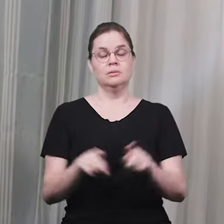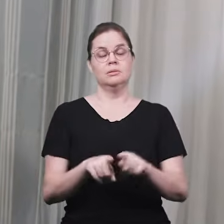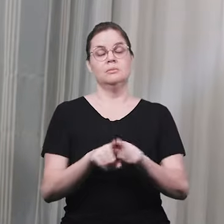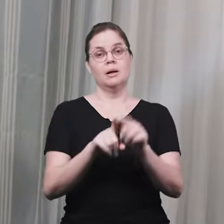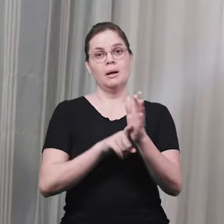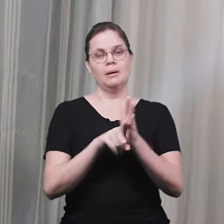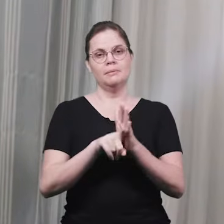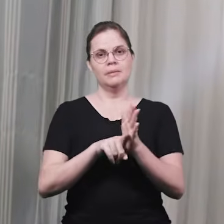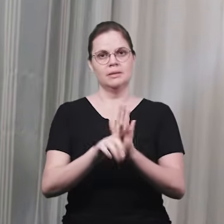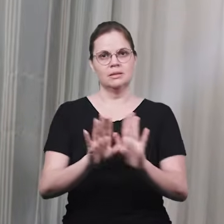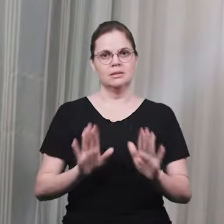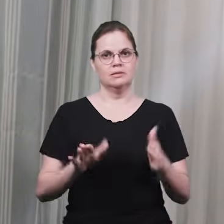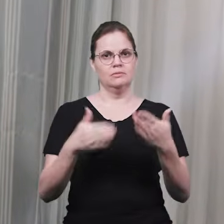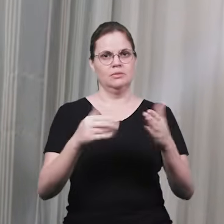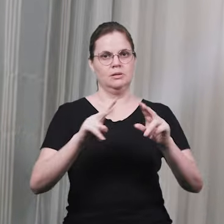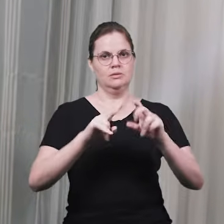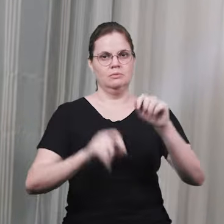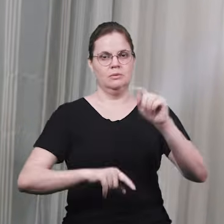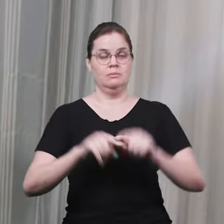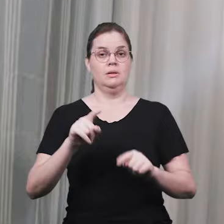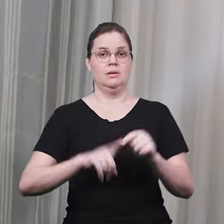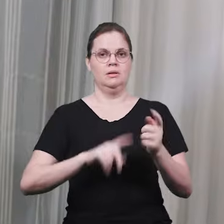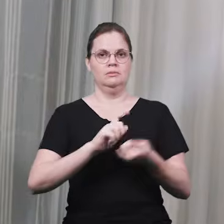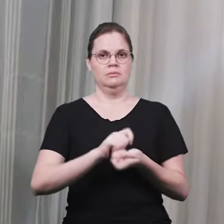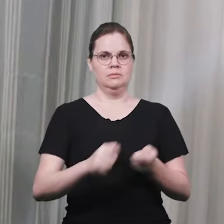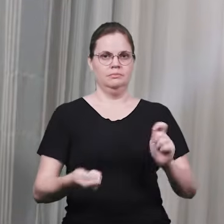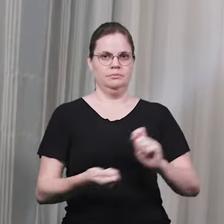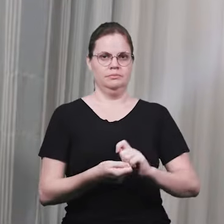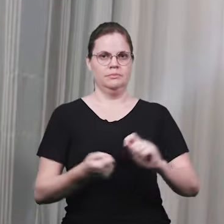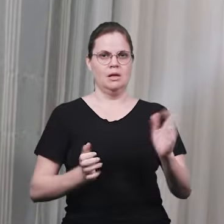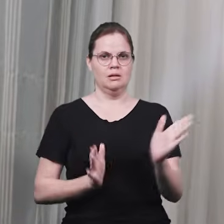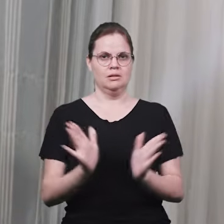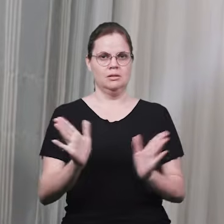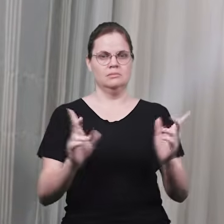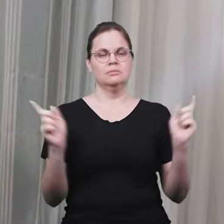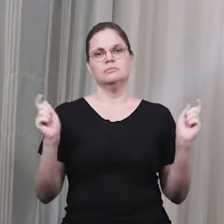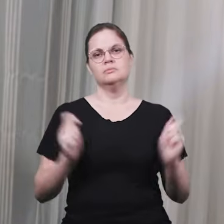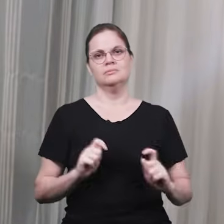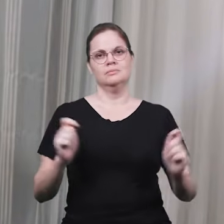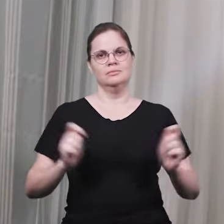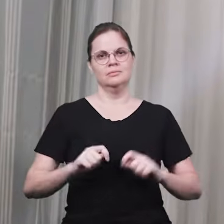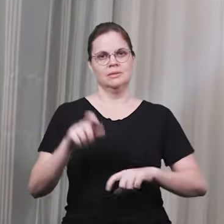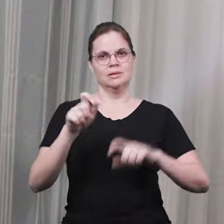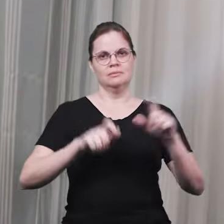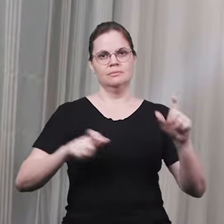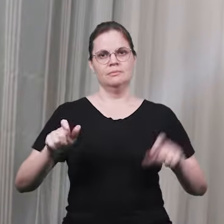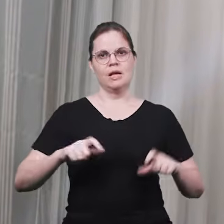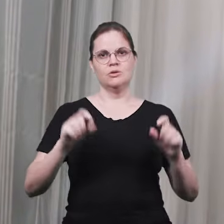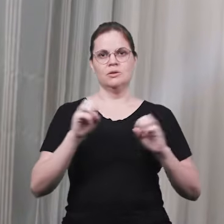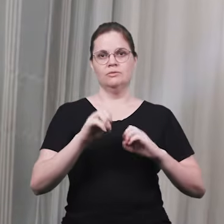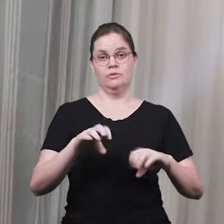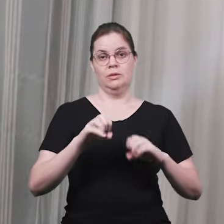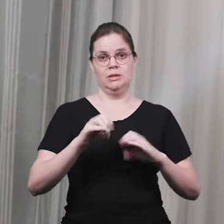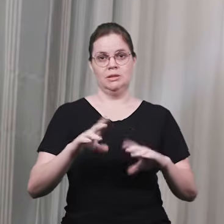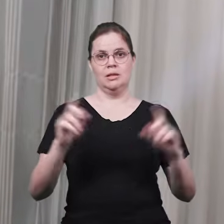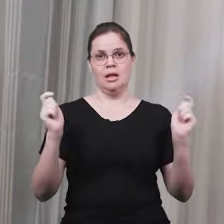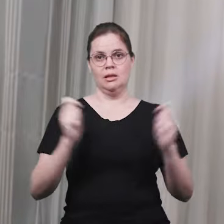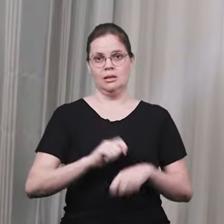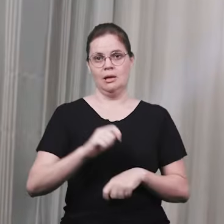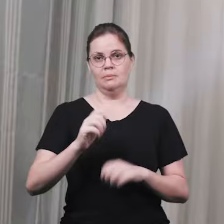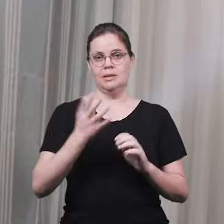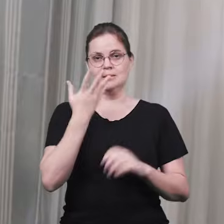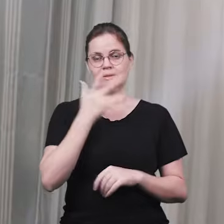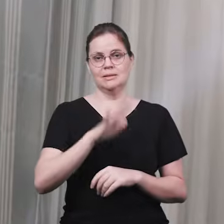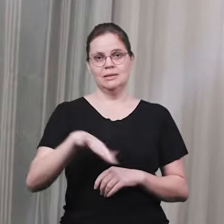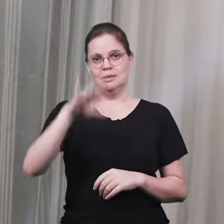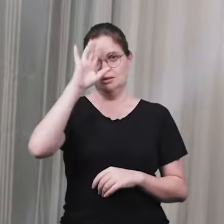voltada também para recursos e materiais mais acessíveis, que possam trazer mais segurança à aprendizagem de crianças que